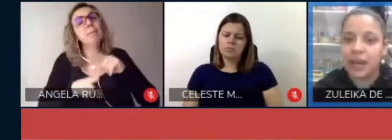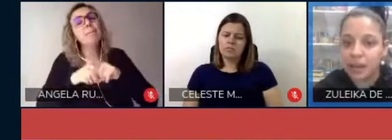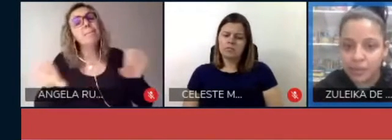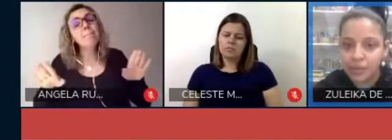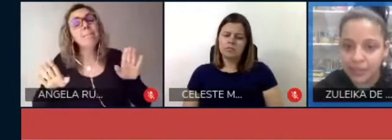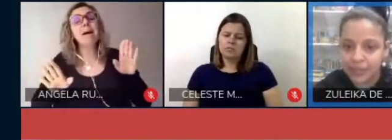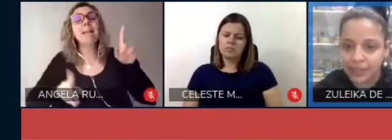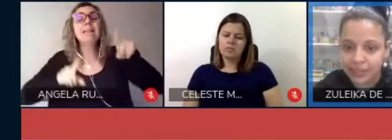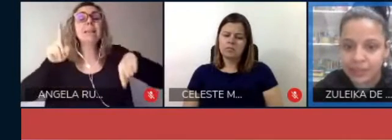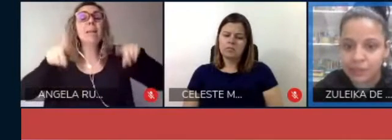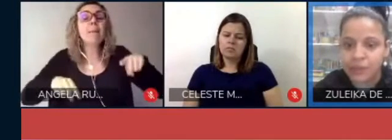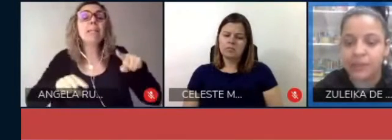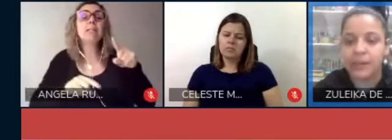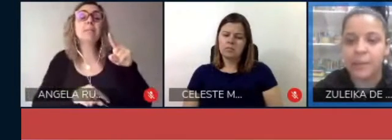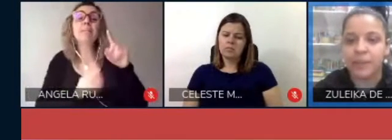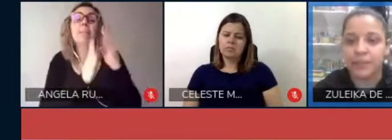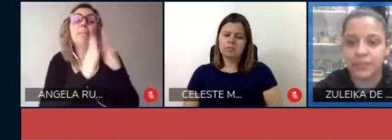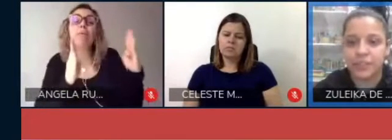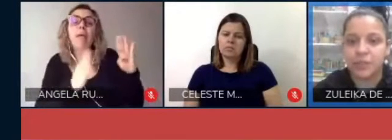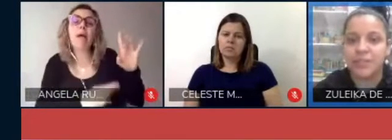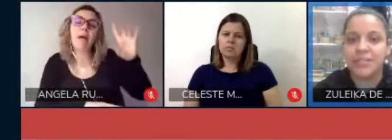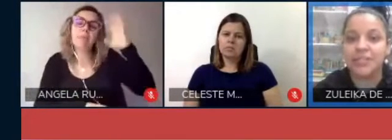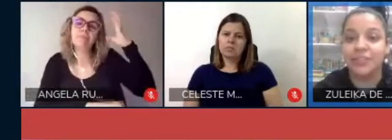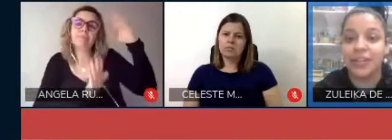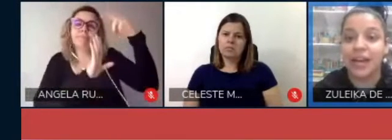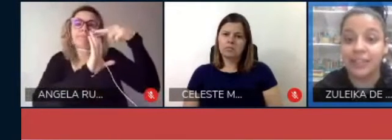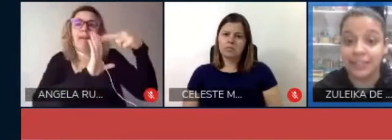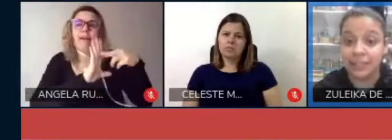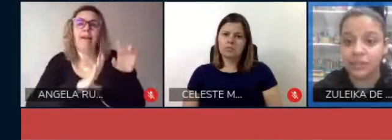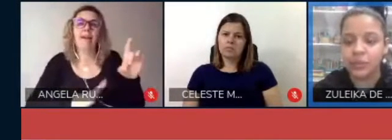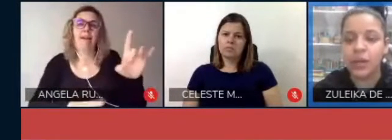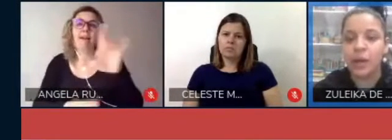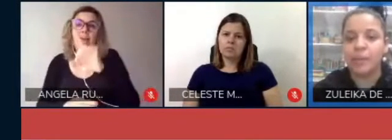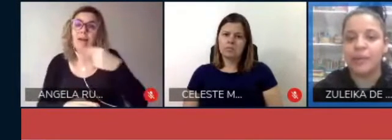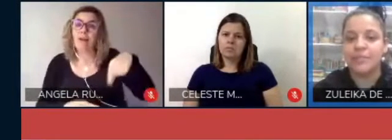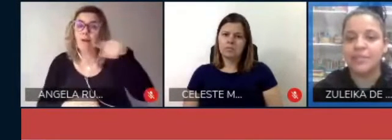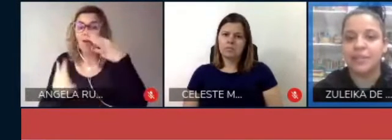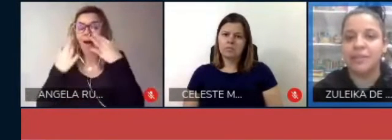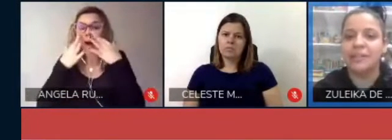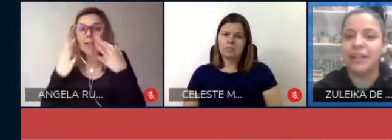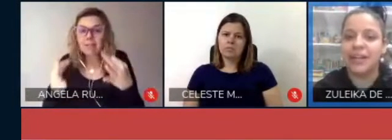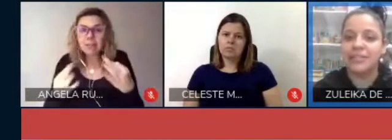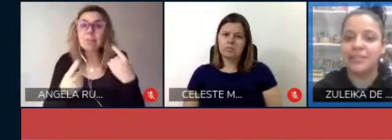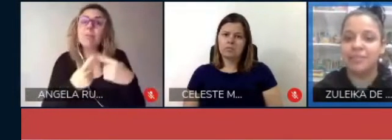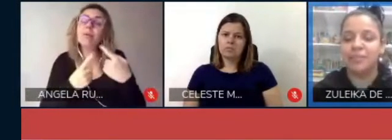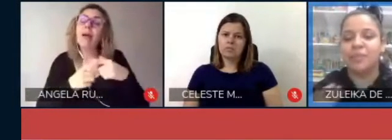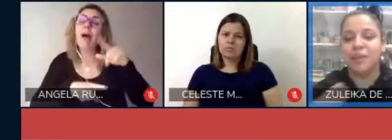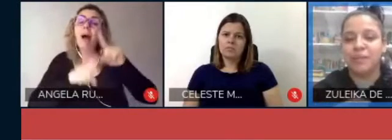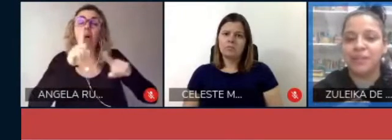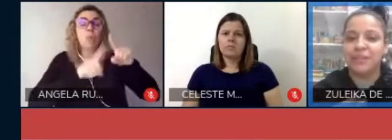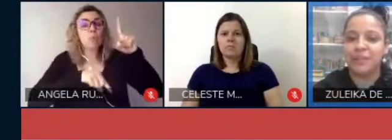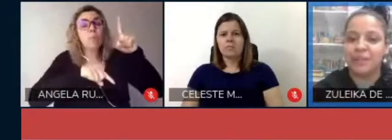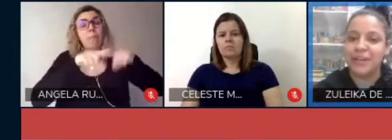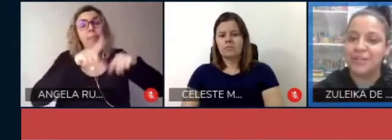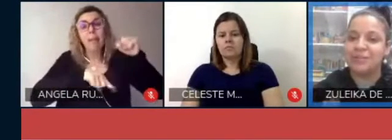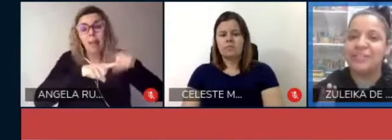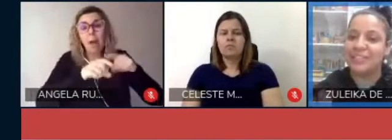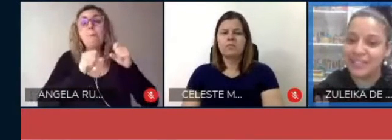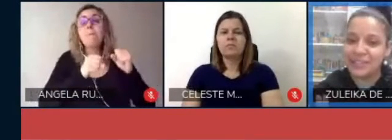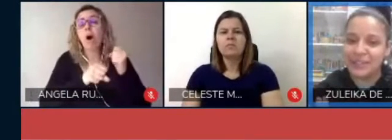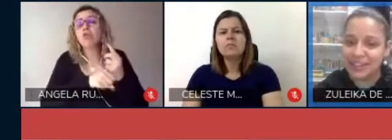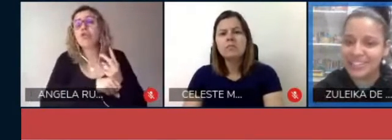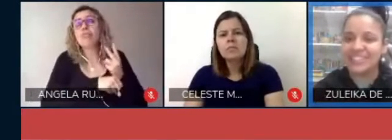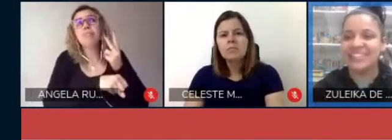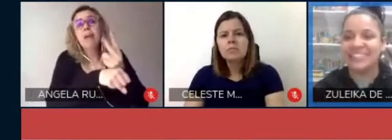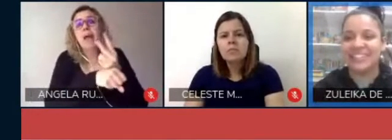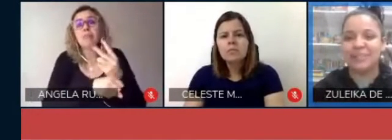depende do que a biblioteca determina. Então a gente precisa ficar atento, porque às vezes tem materiais que permitem um empréstimo